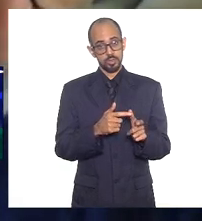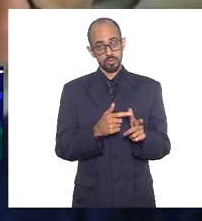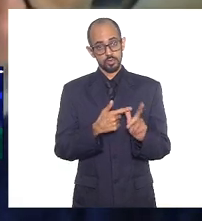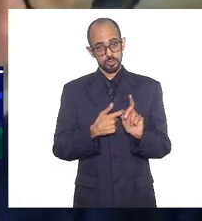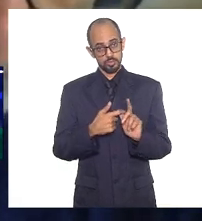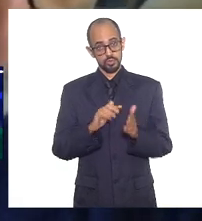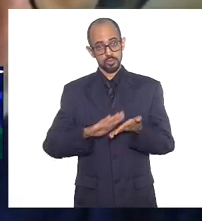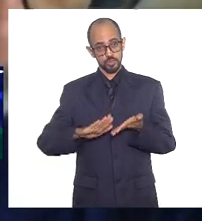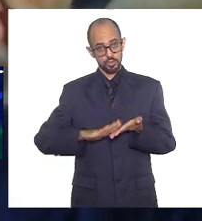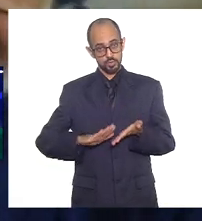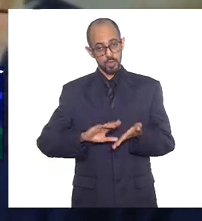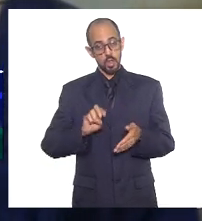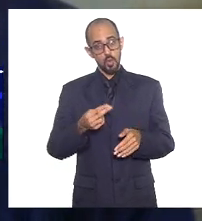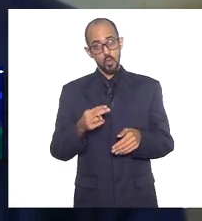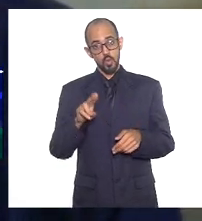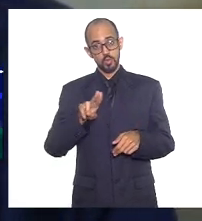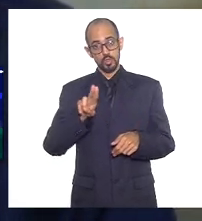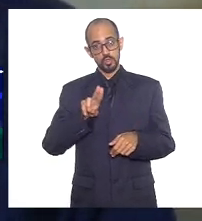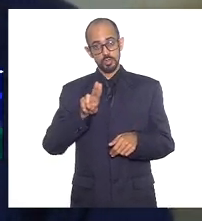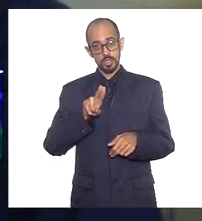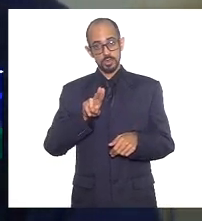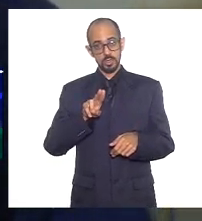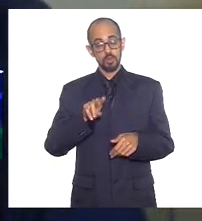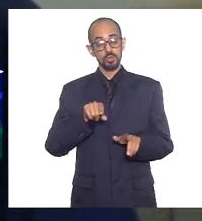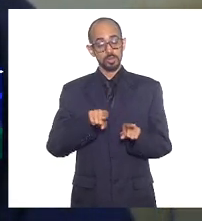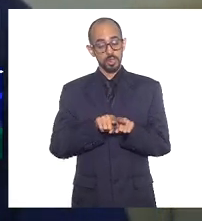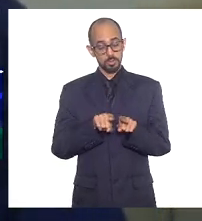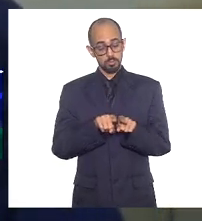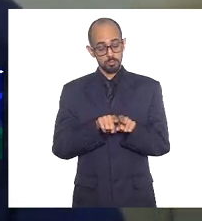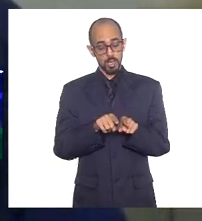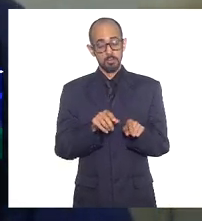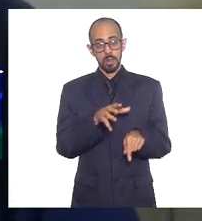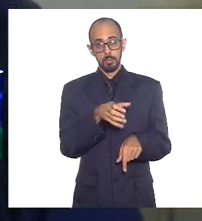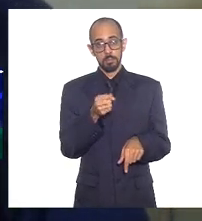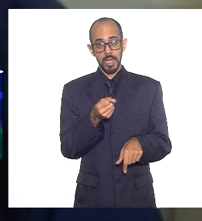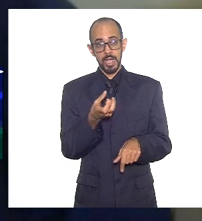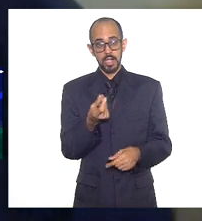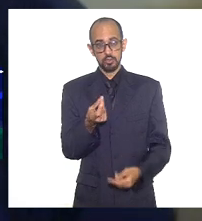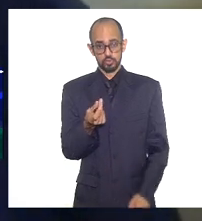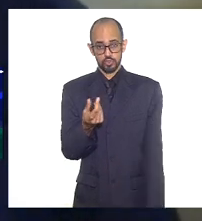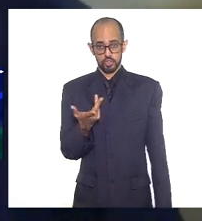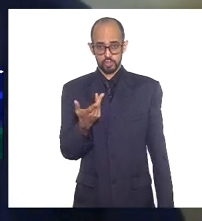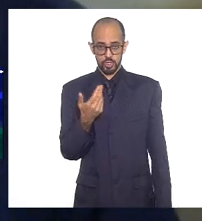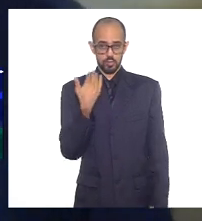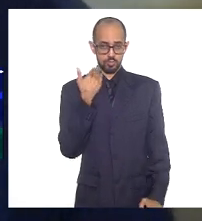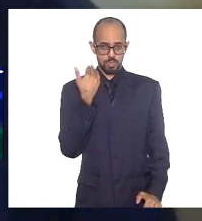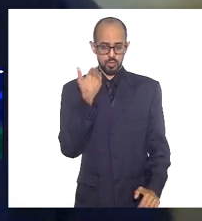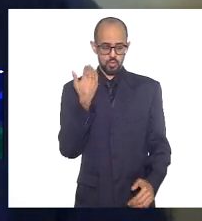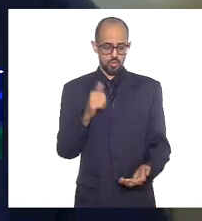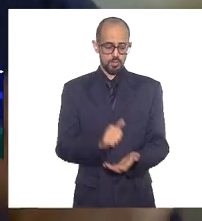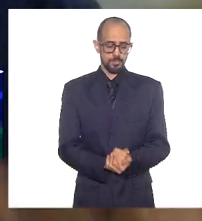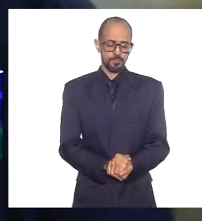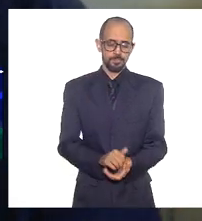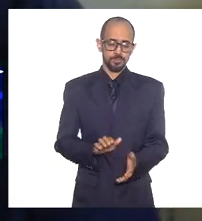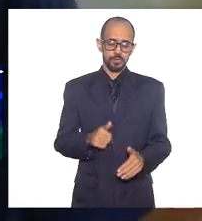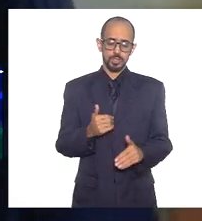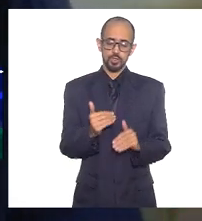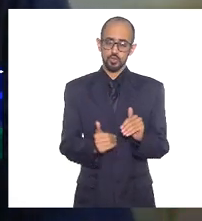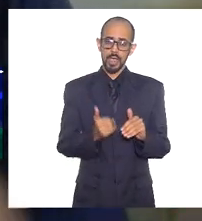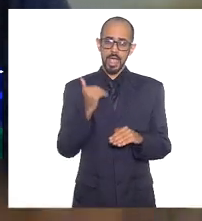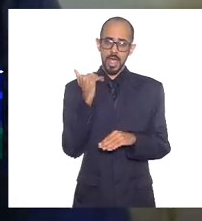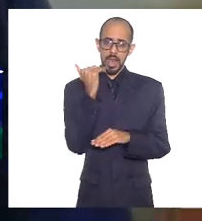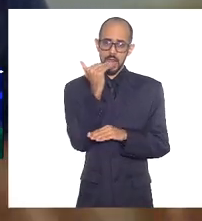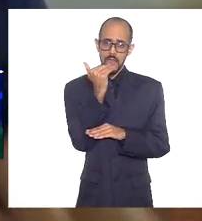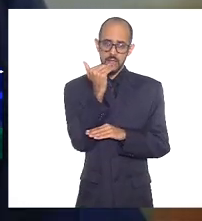utilização com a finalidade de saque também por meio de cartão de crédito então o que eu quero dizer eleva a margem